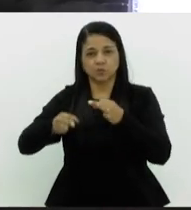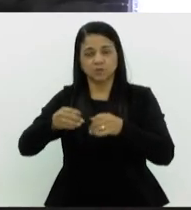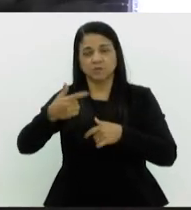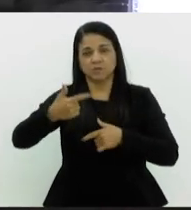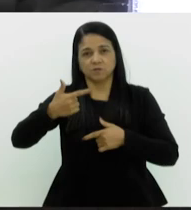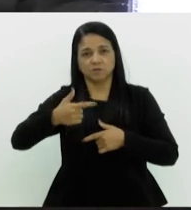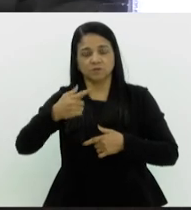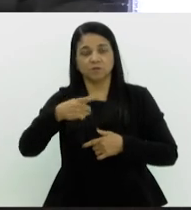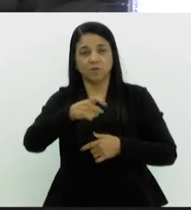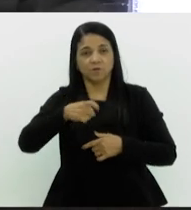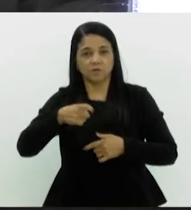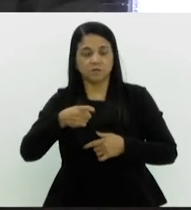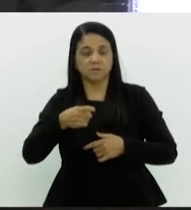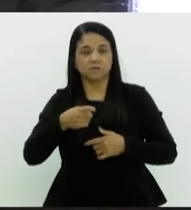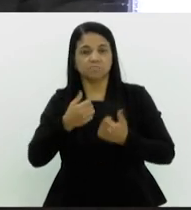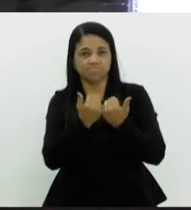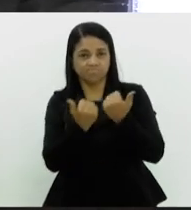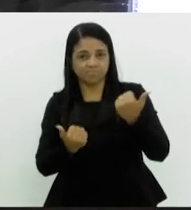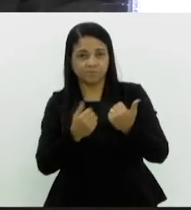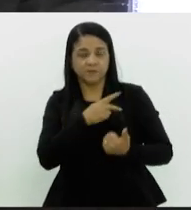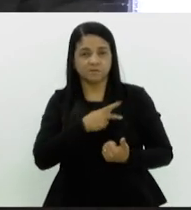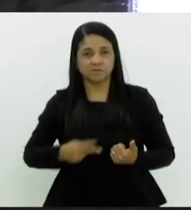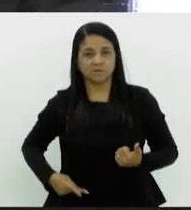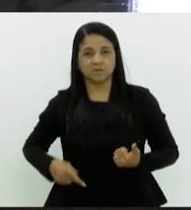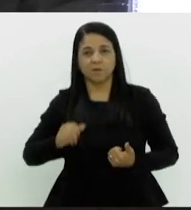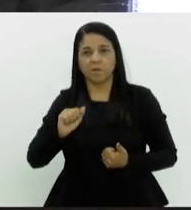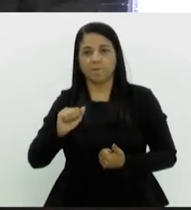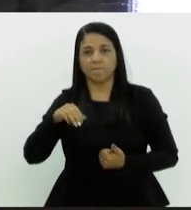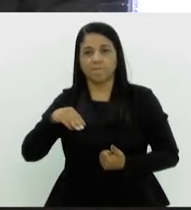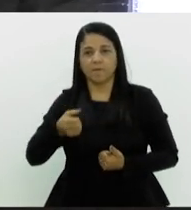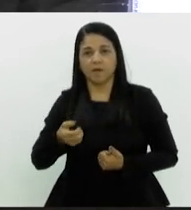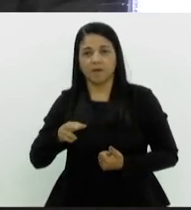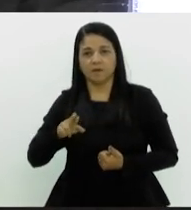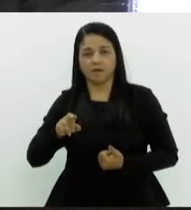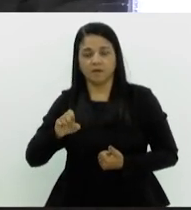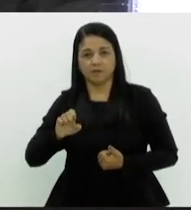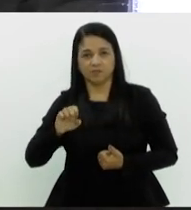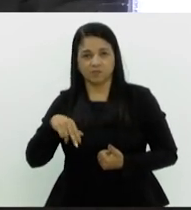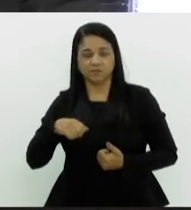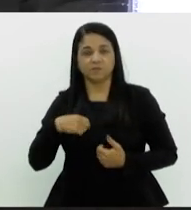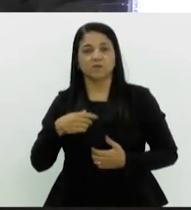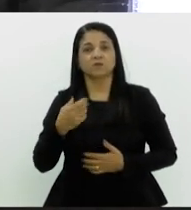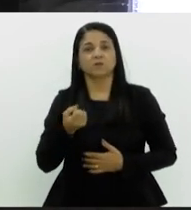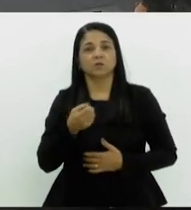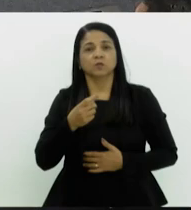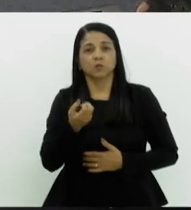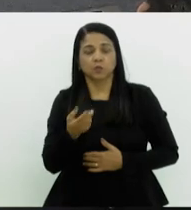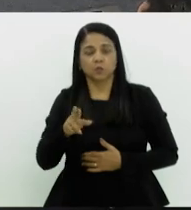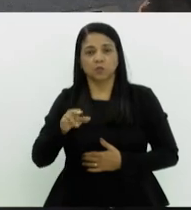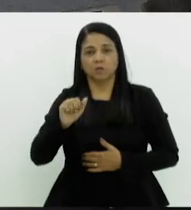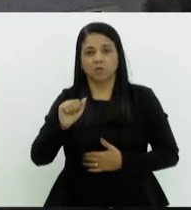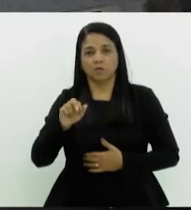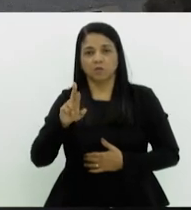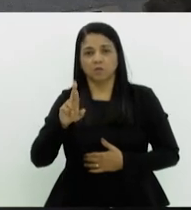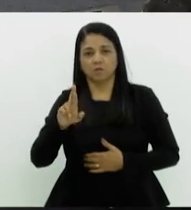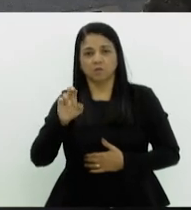Maerj, Dr. Antônio Aurélio Abirama Duarte.